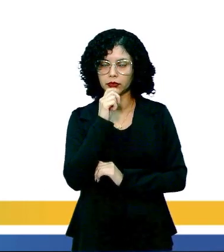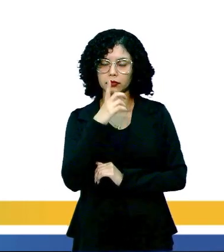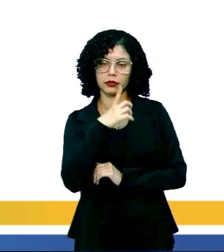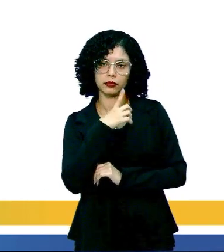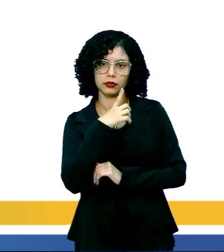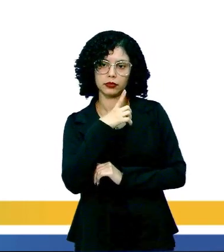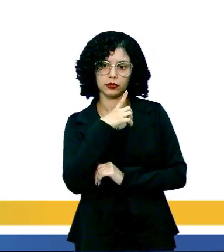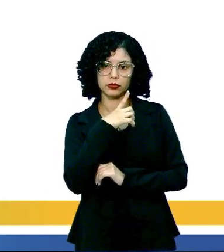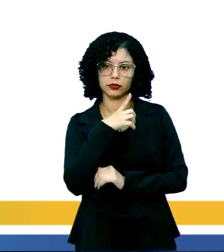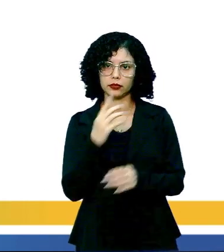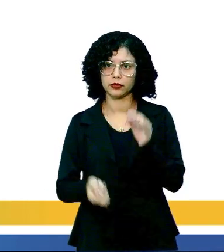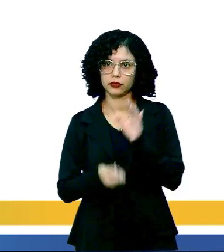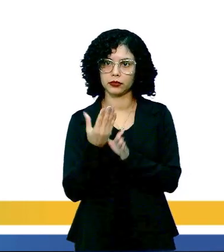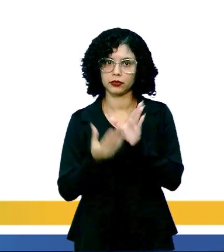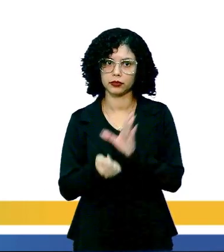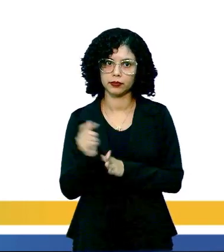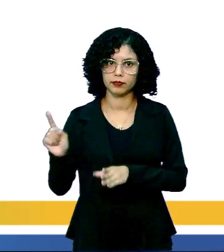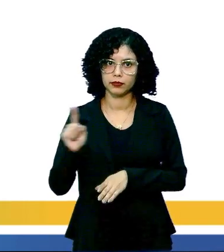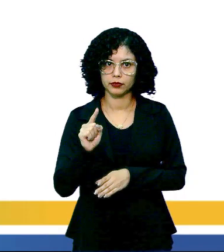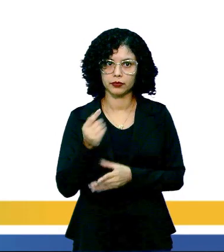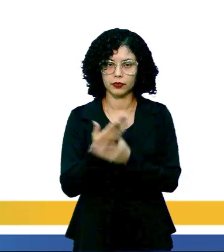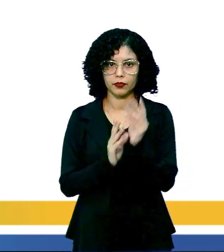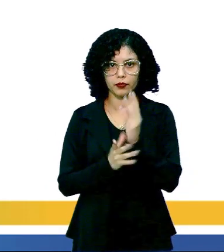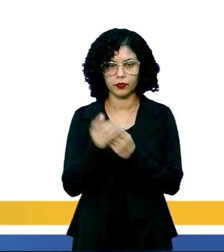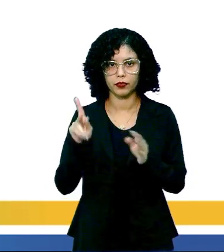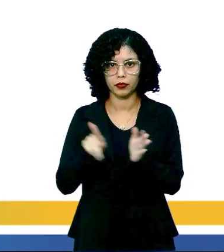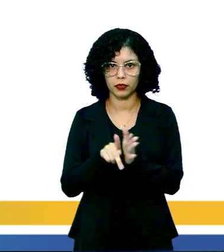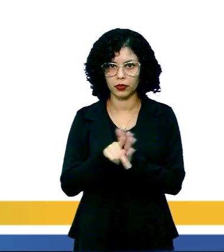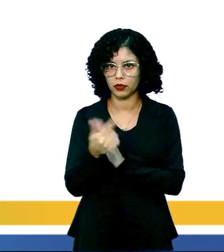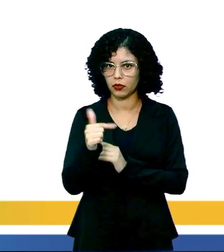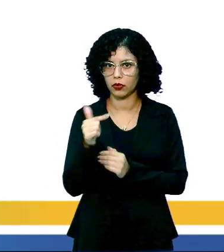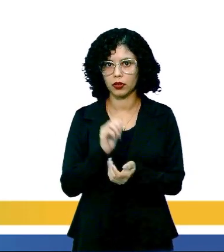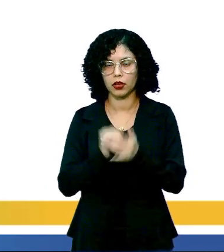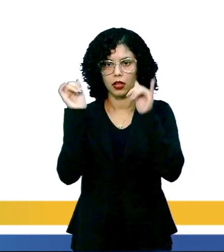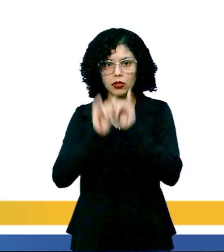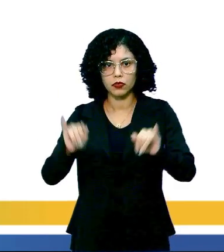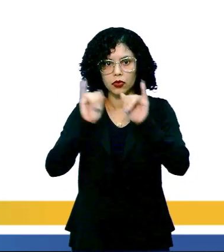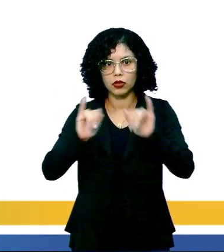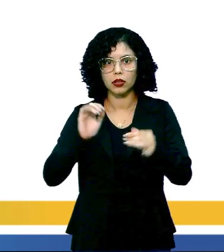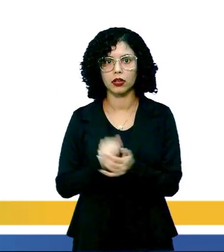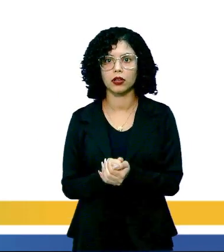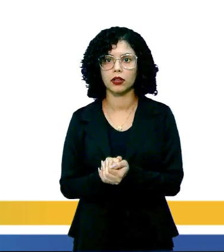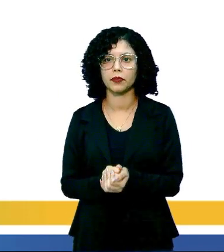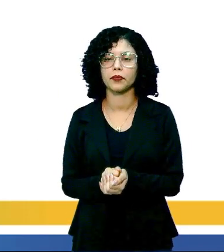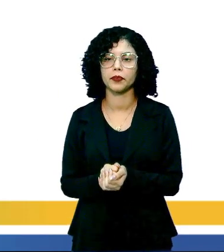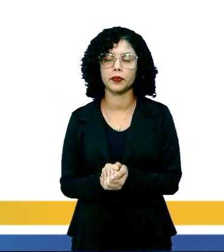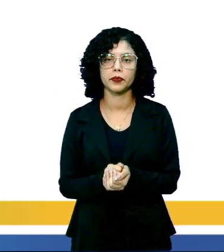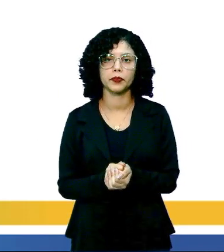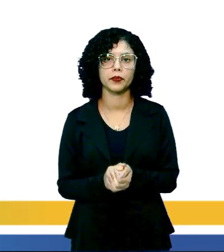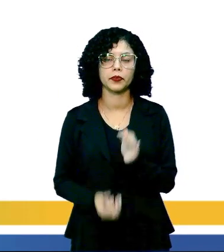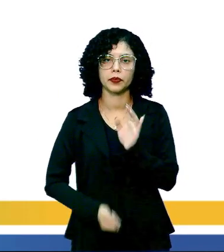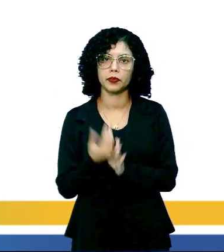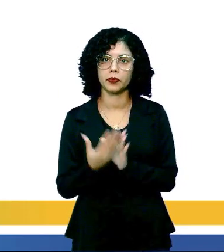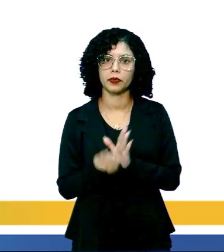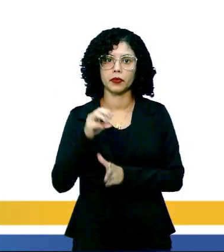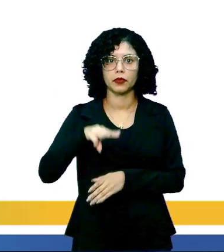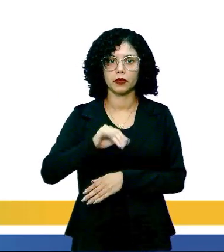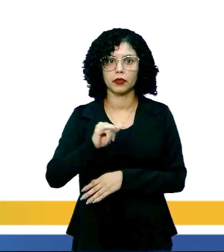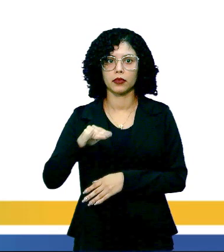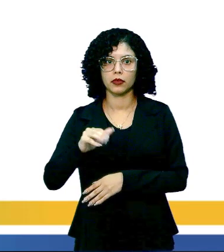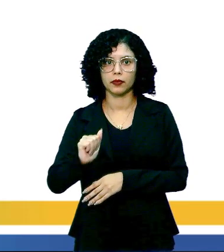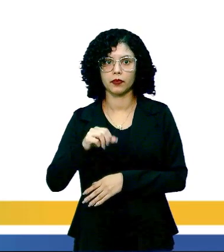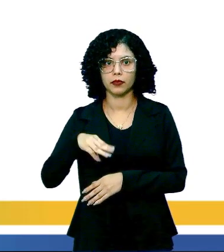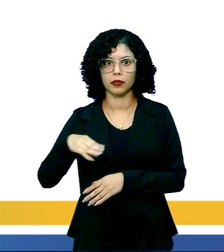gente tem a produção mão a mão, não tem a divulgação em panfleto, mas a produção mão a